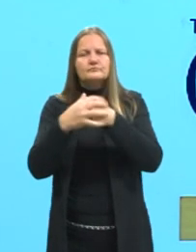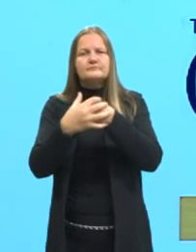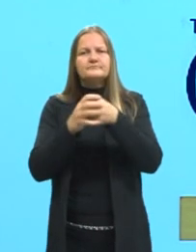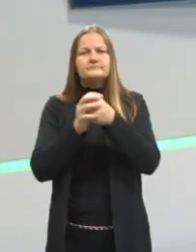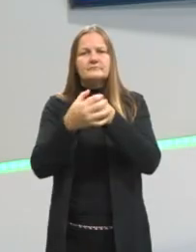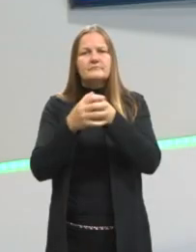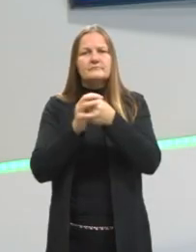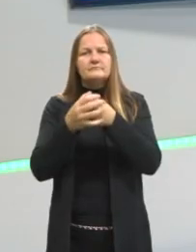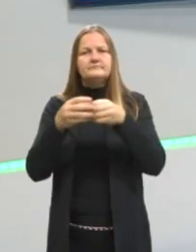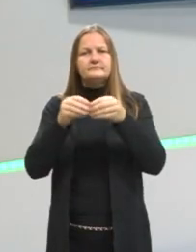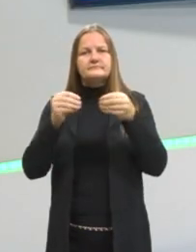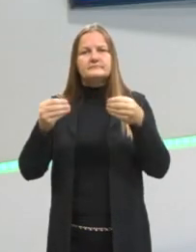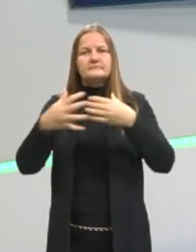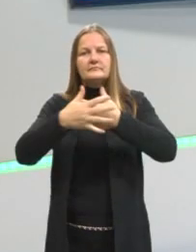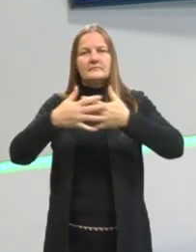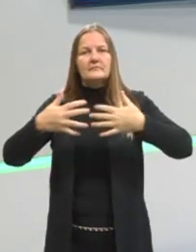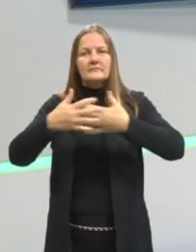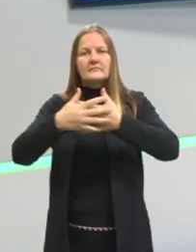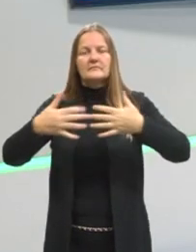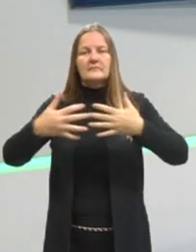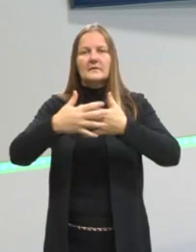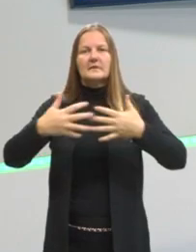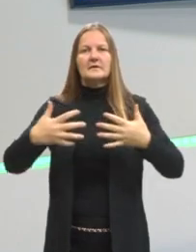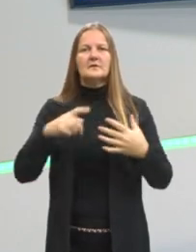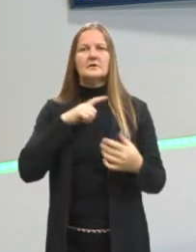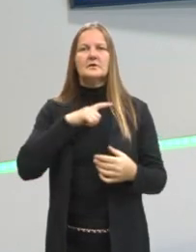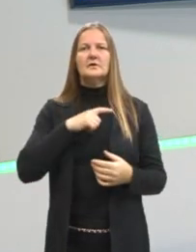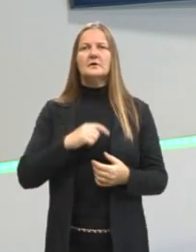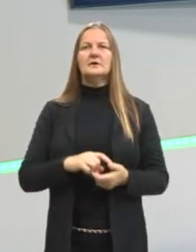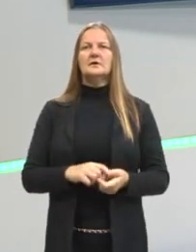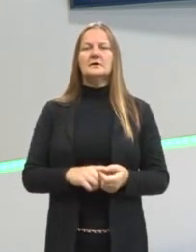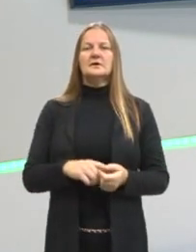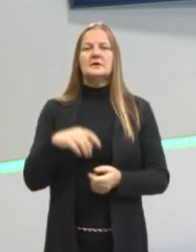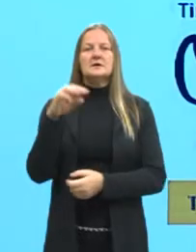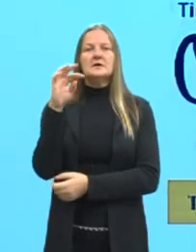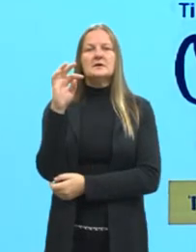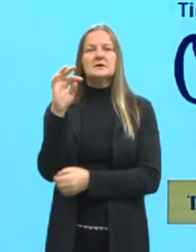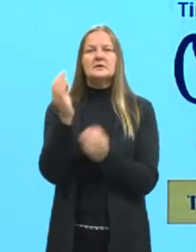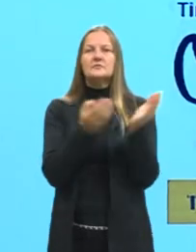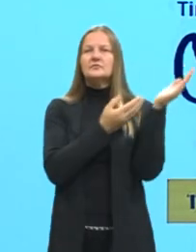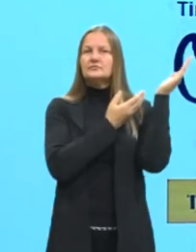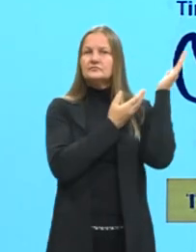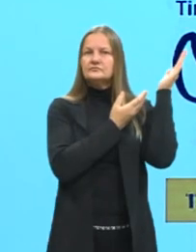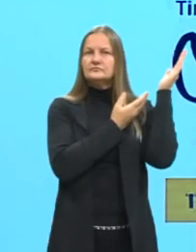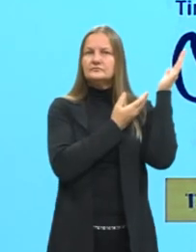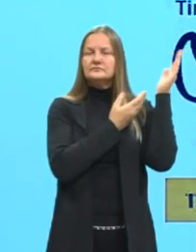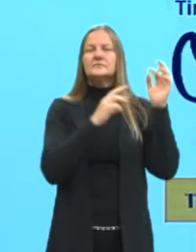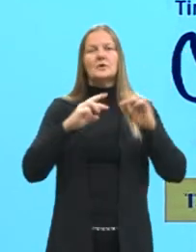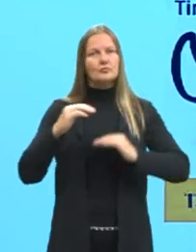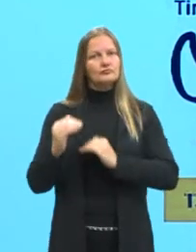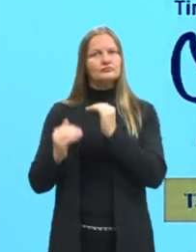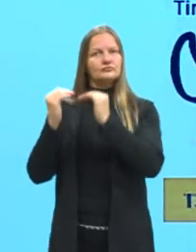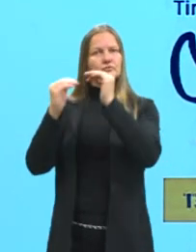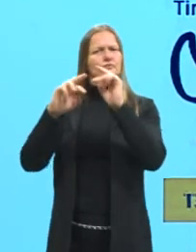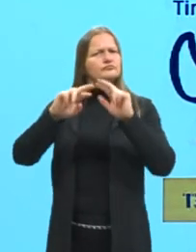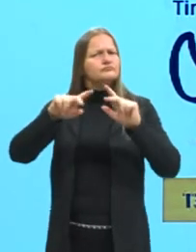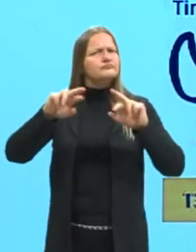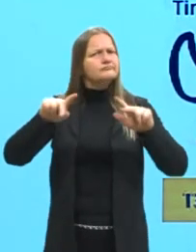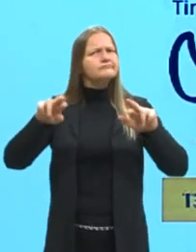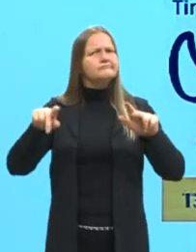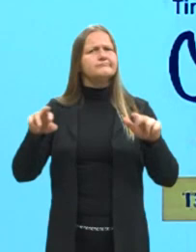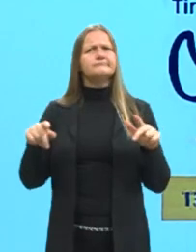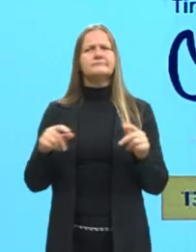tecidos certo e aí por diante vai atuar então egfx que são os fatores de crescimento